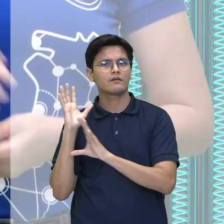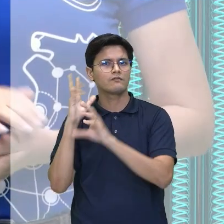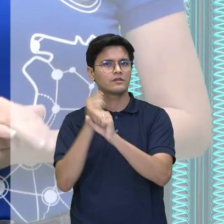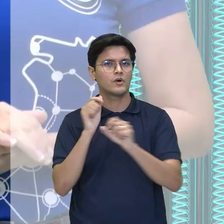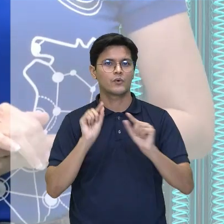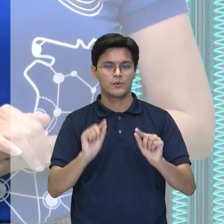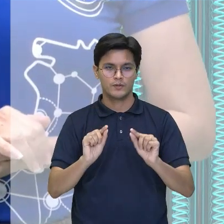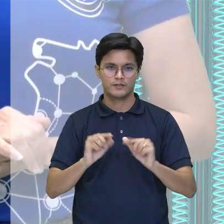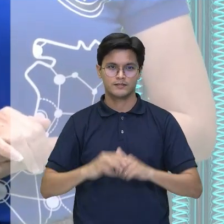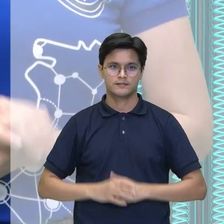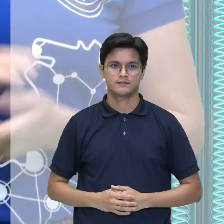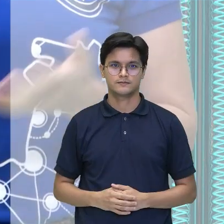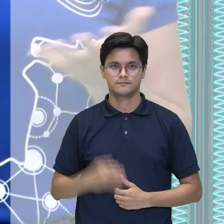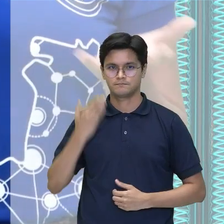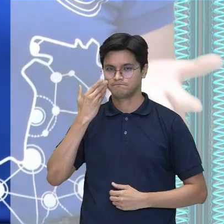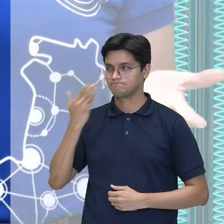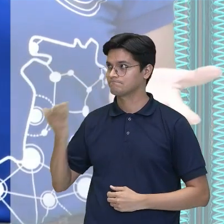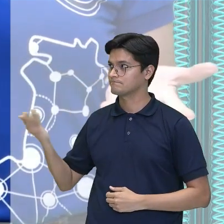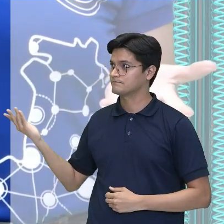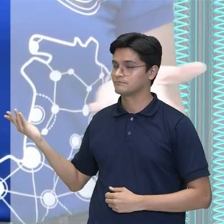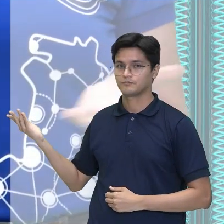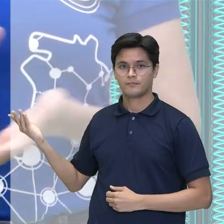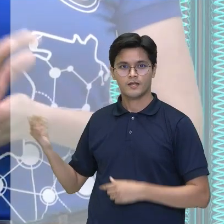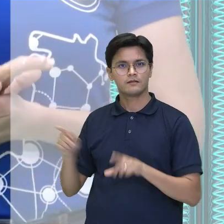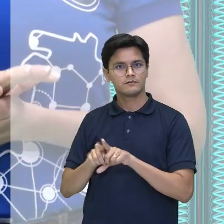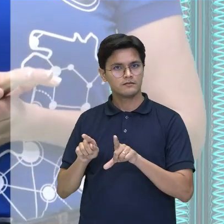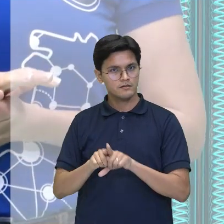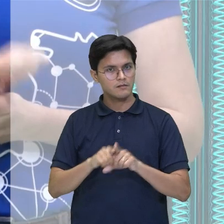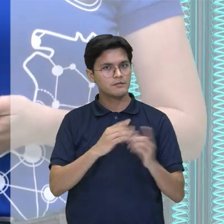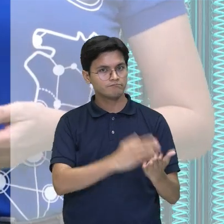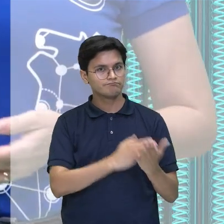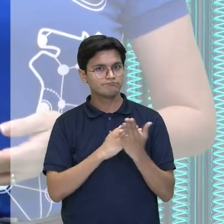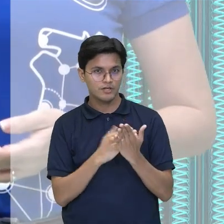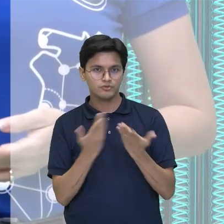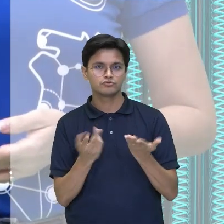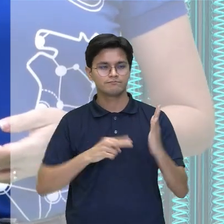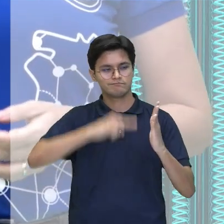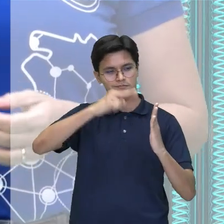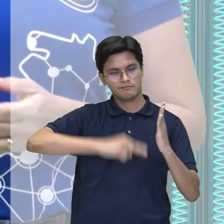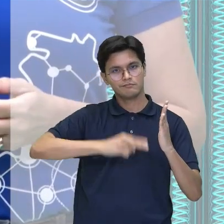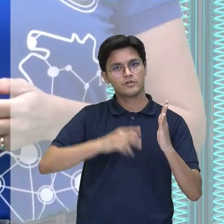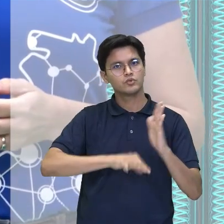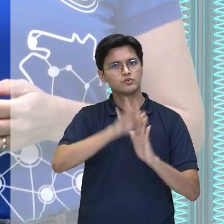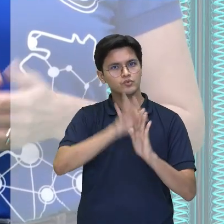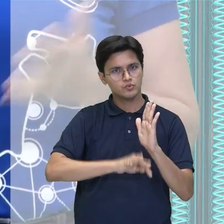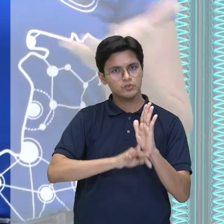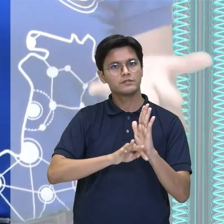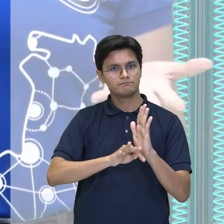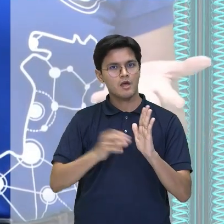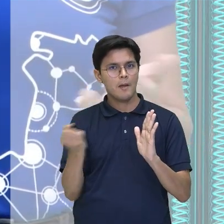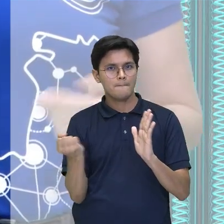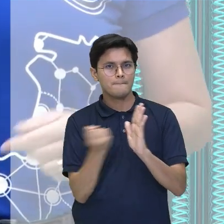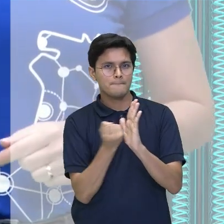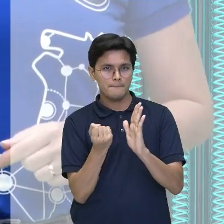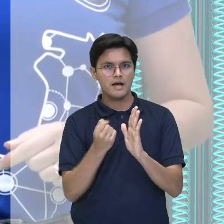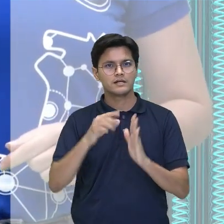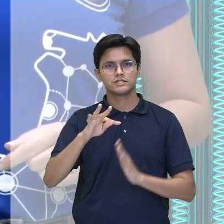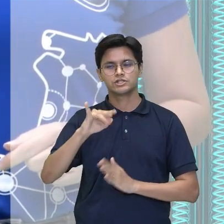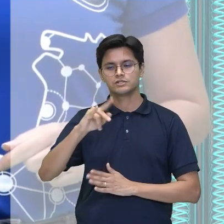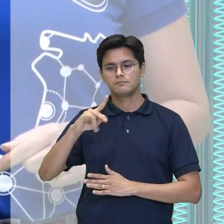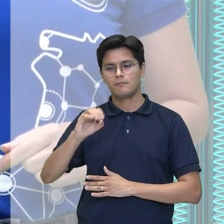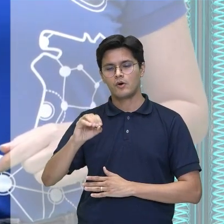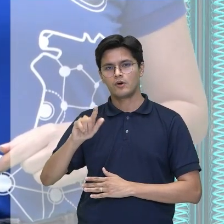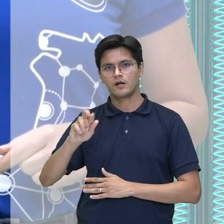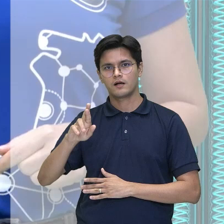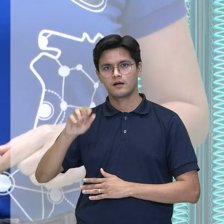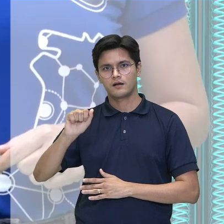agora typographic marks, que nos ajudam também a fazer a leitura de um texto, que são as marcas tipográficas. O que são elas?